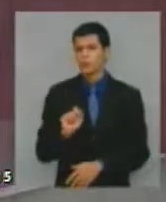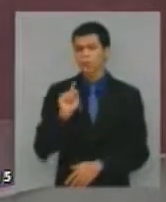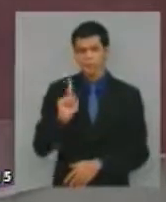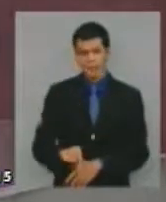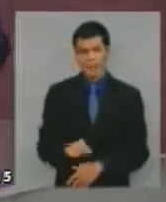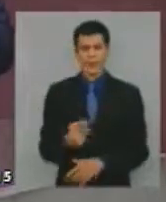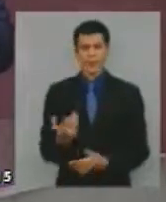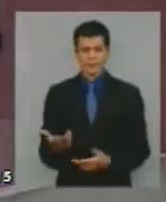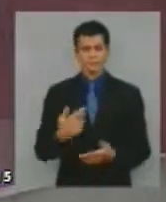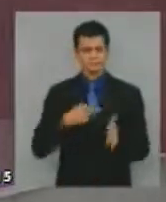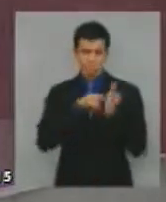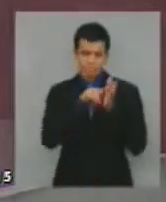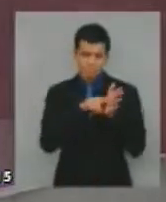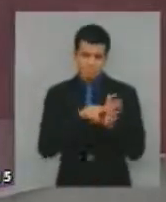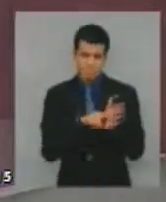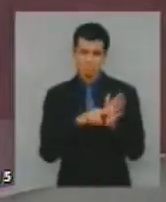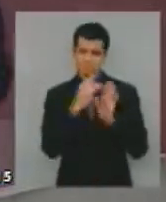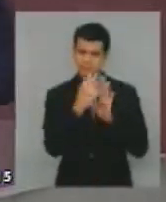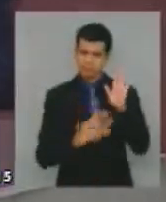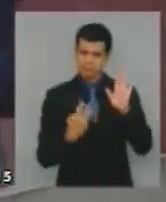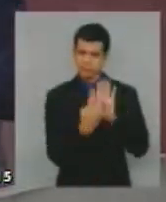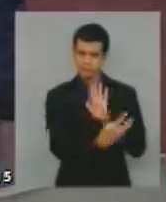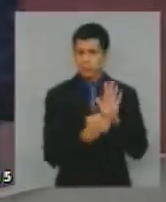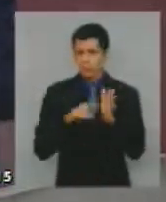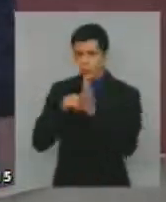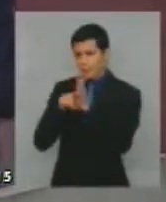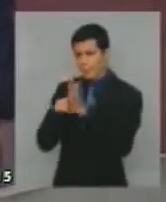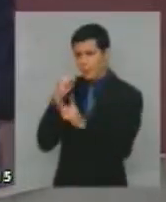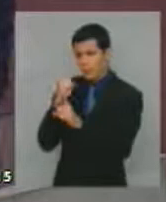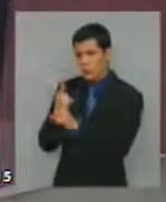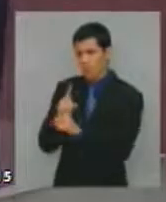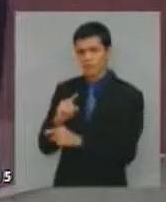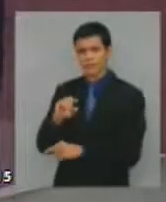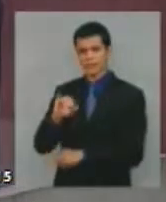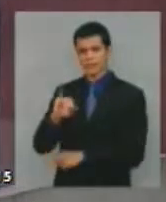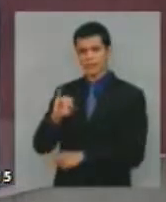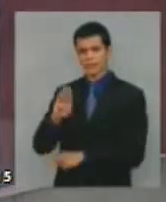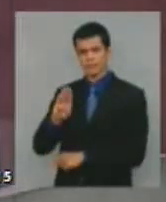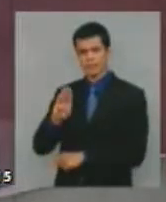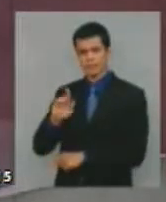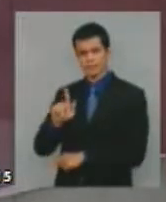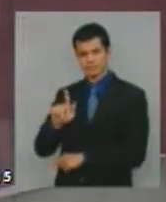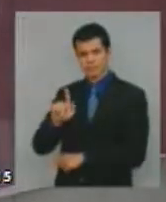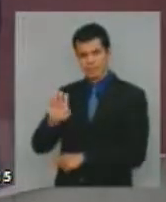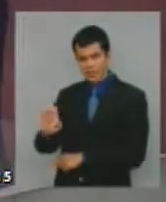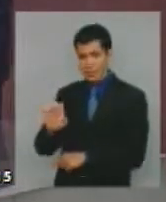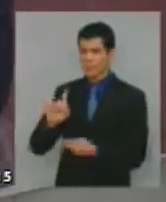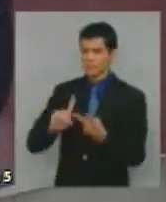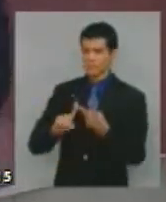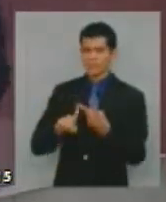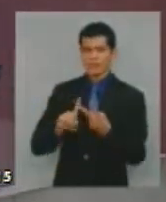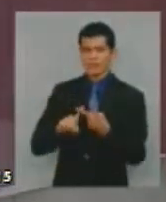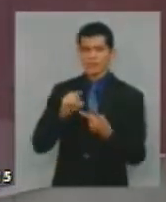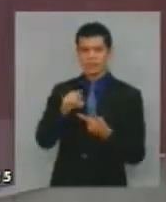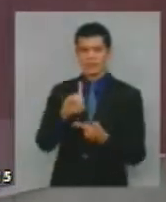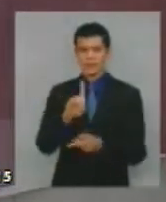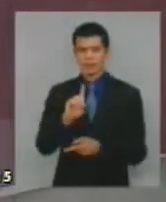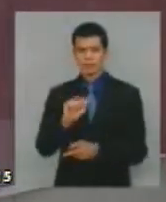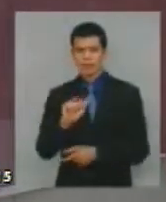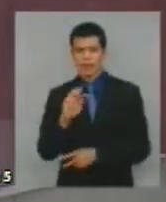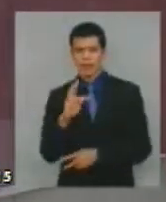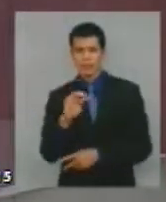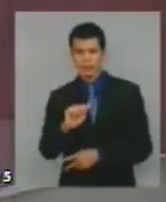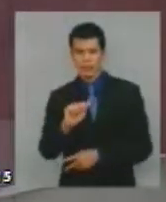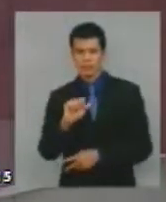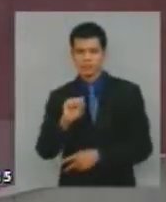com base no IBGE e com base no DataSUS, no Banco de